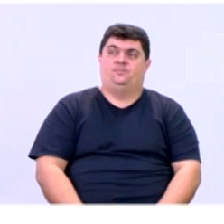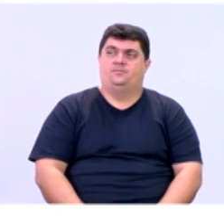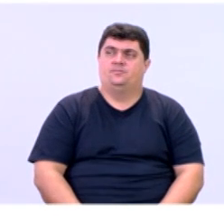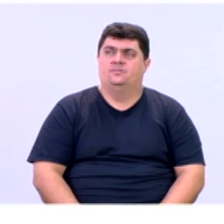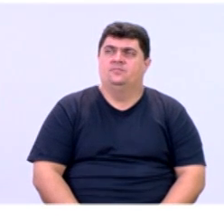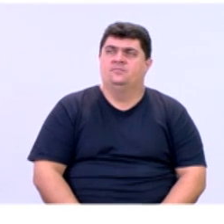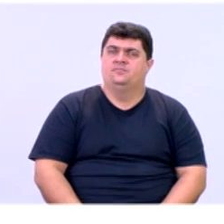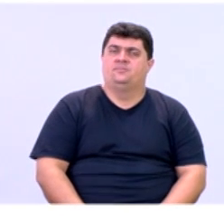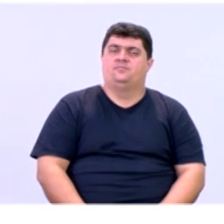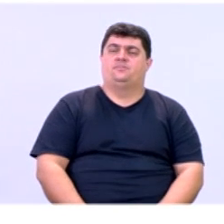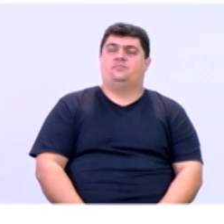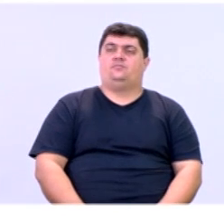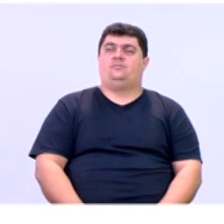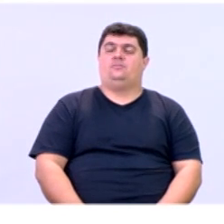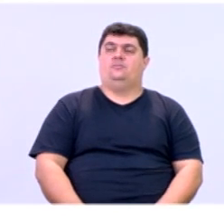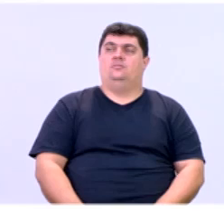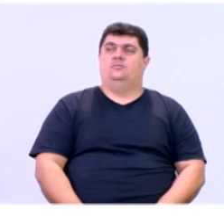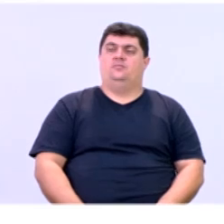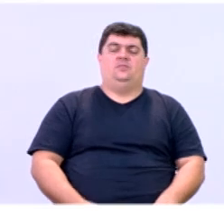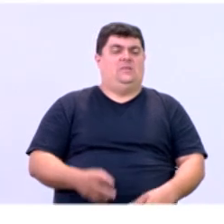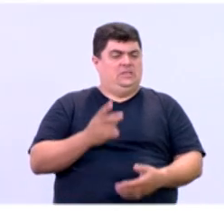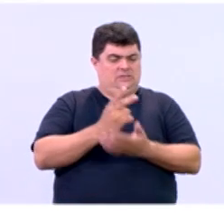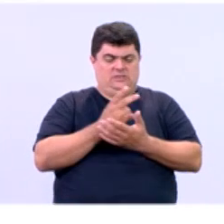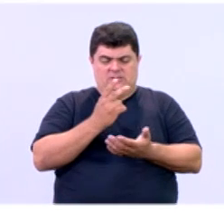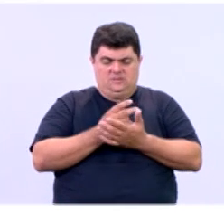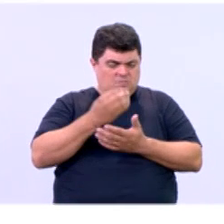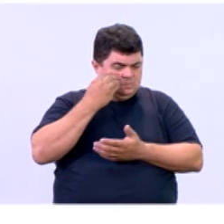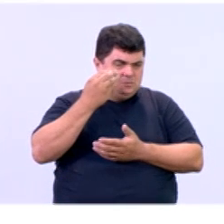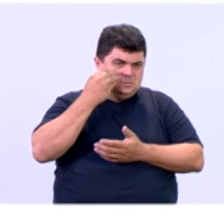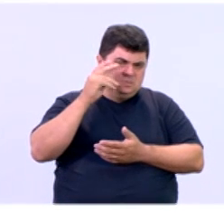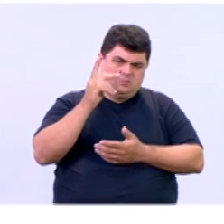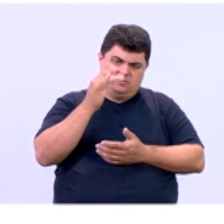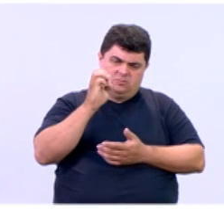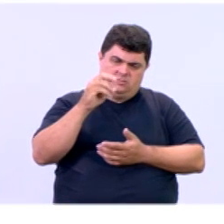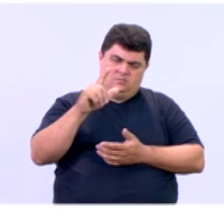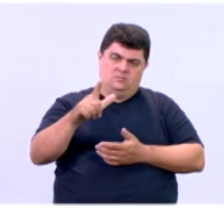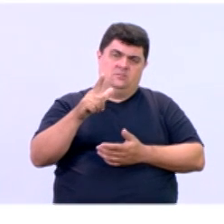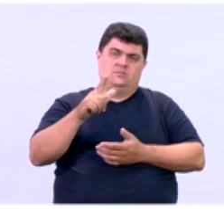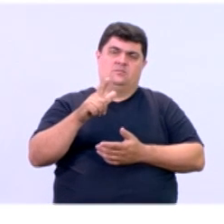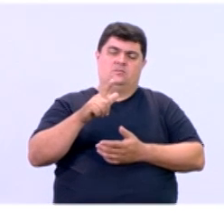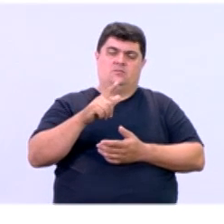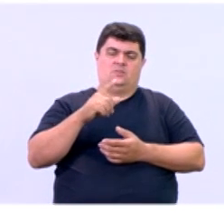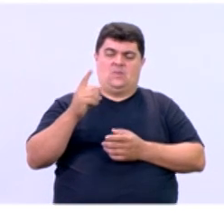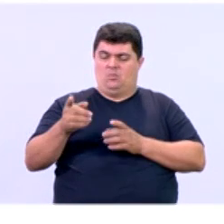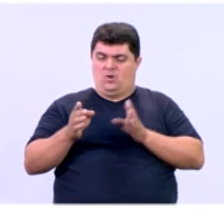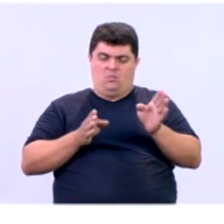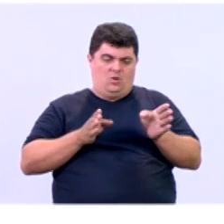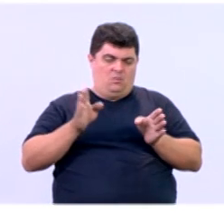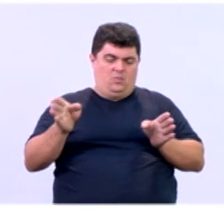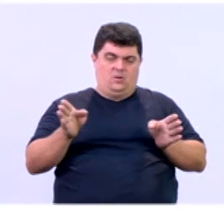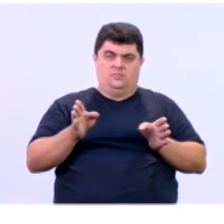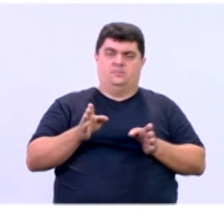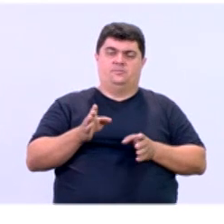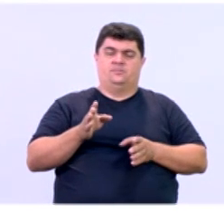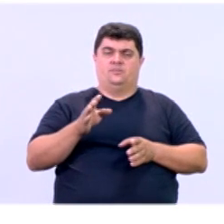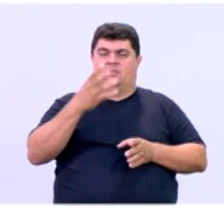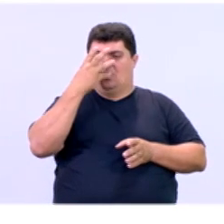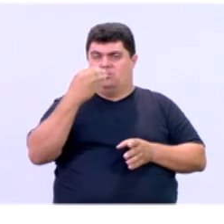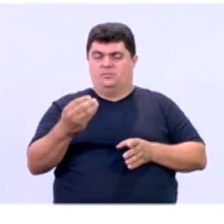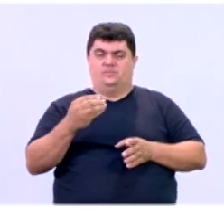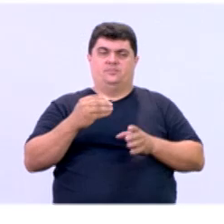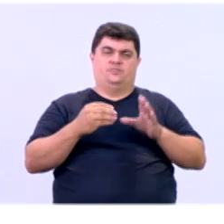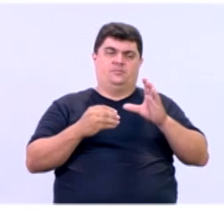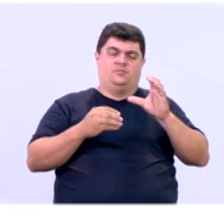importante testar sempre o seu código HTML em mais de um navegador. Porque você pode